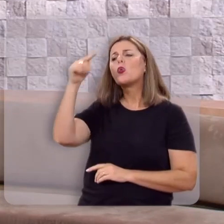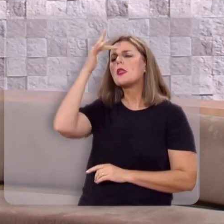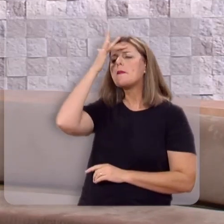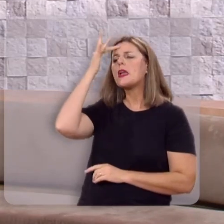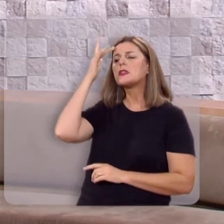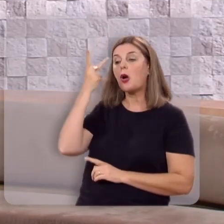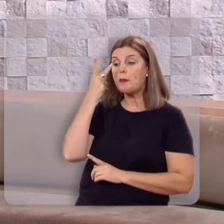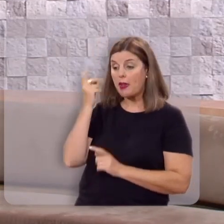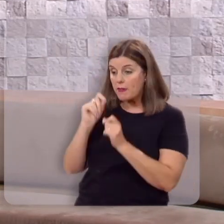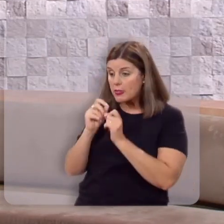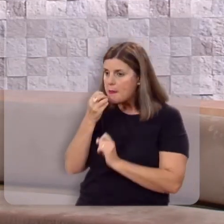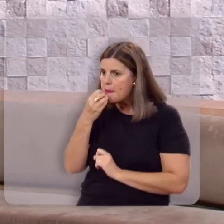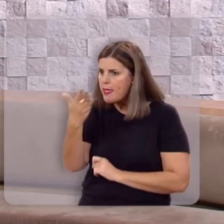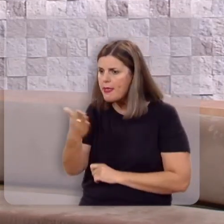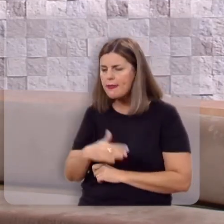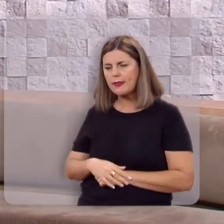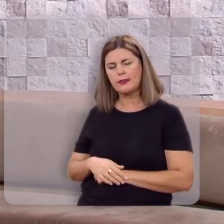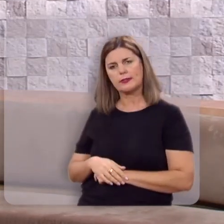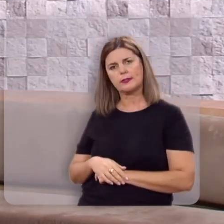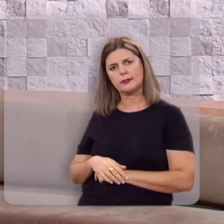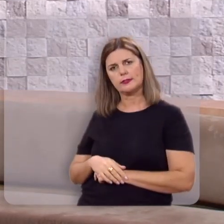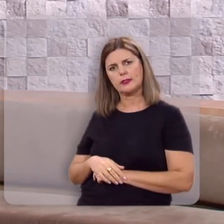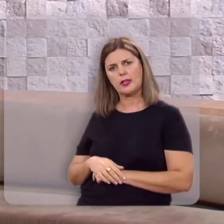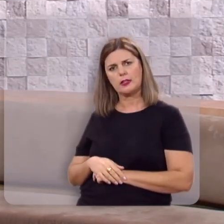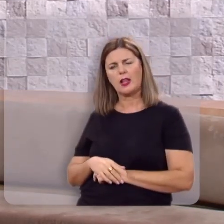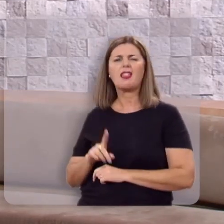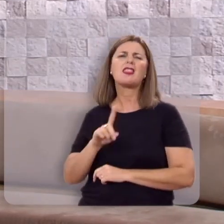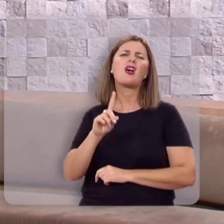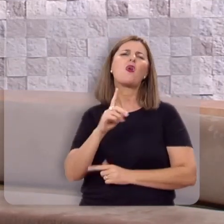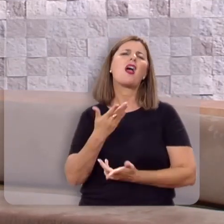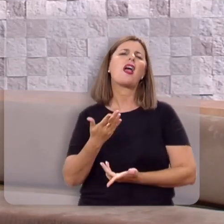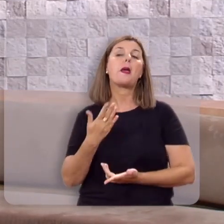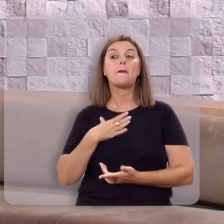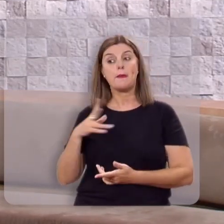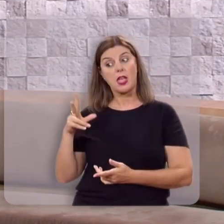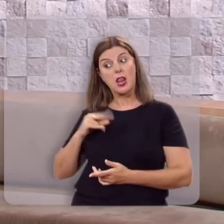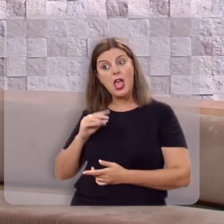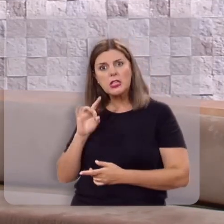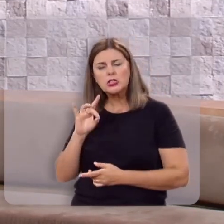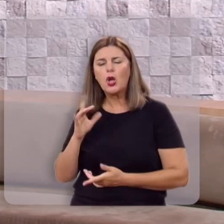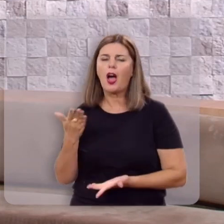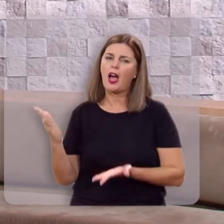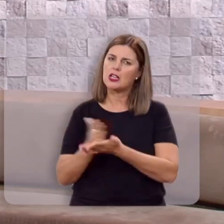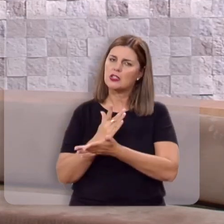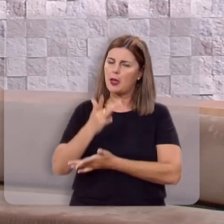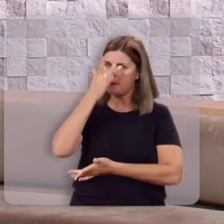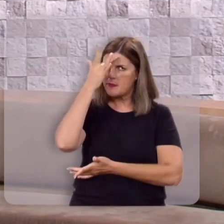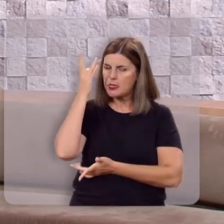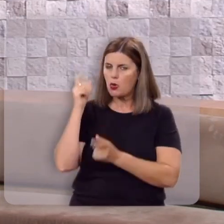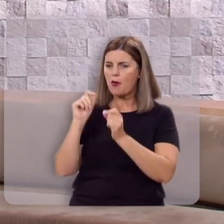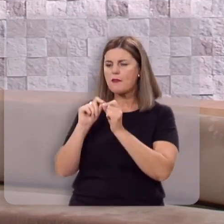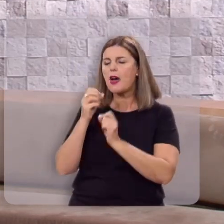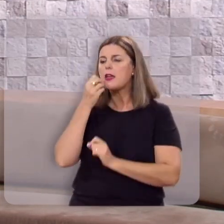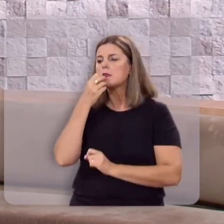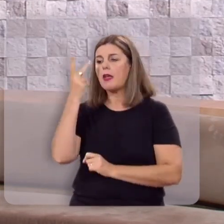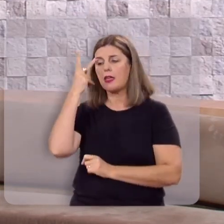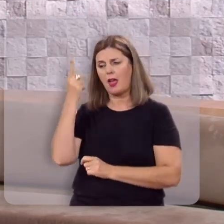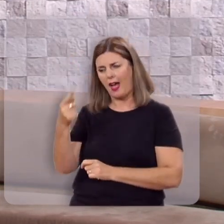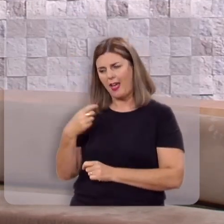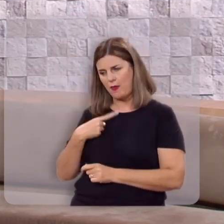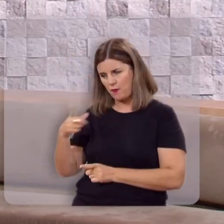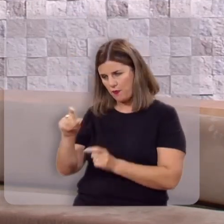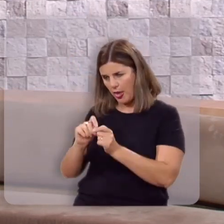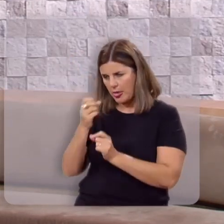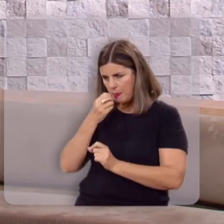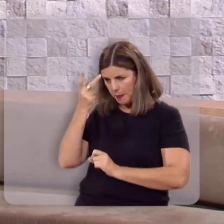no outro para fazer o bem ao outro. Não aquele que merece, porque às vezes a gente faz o bem para quem faz o bem